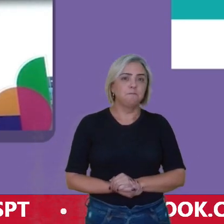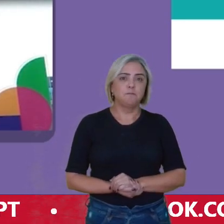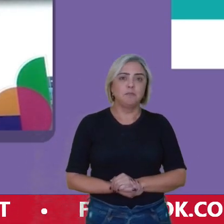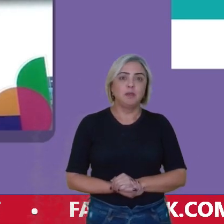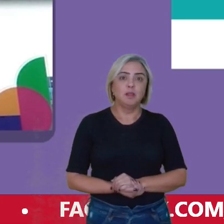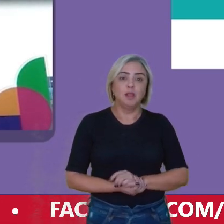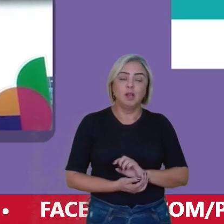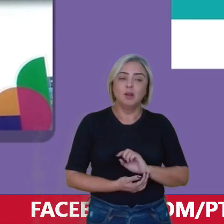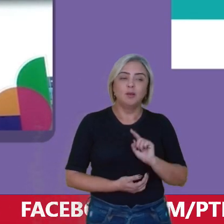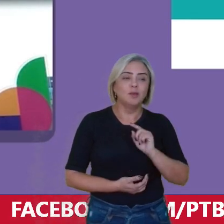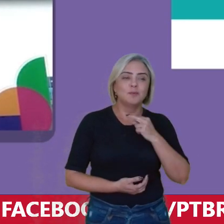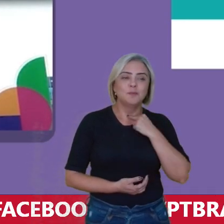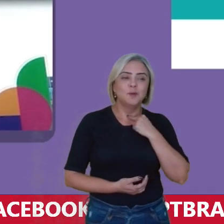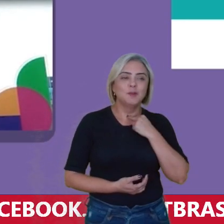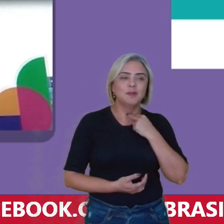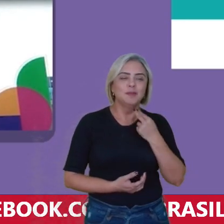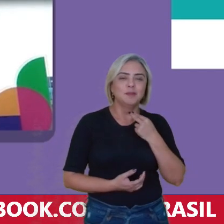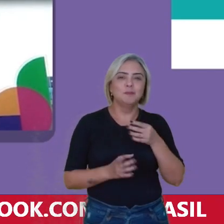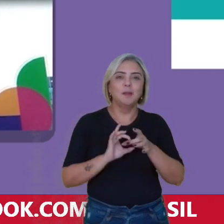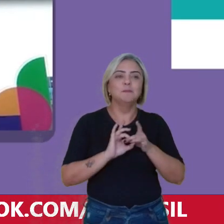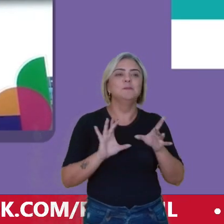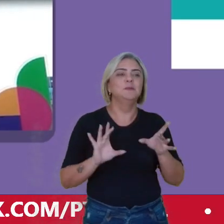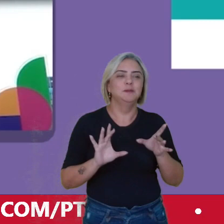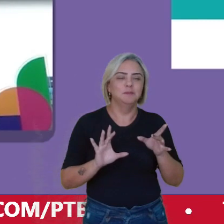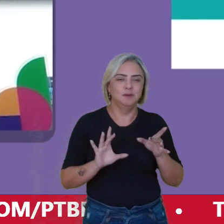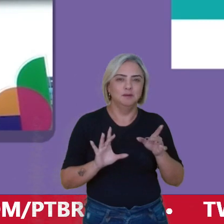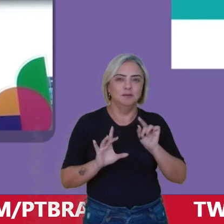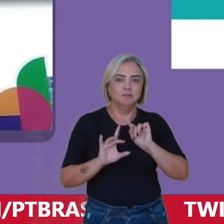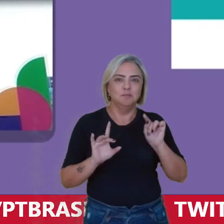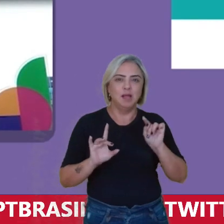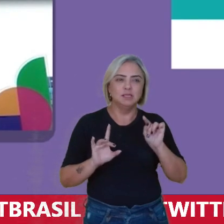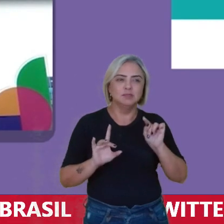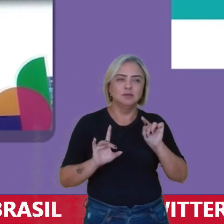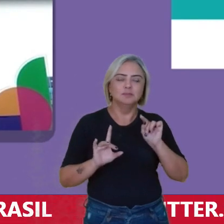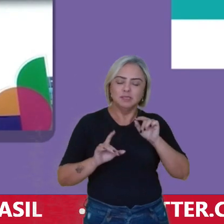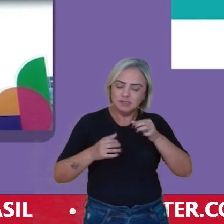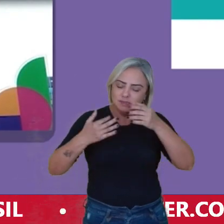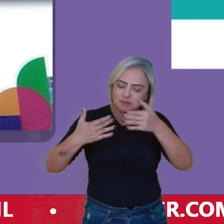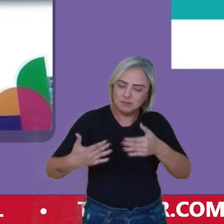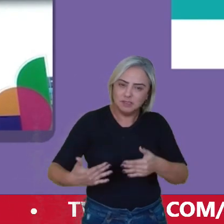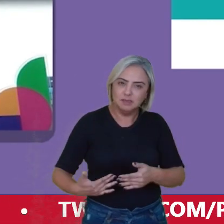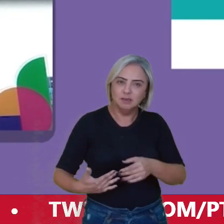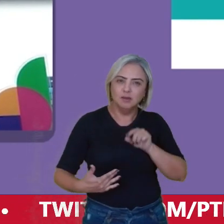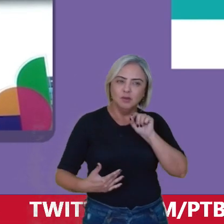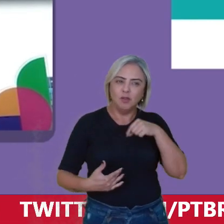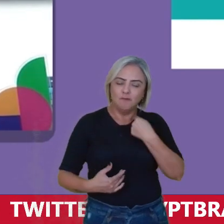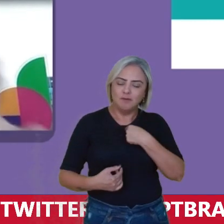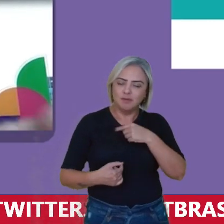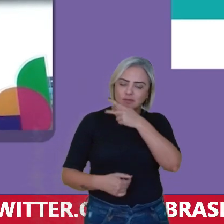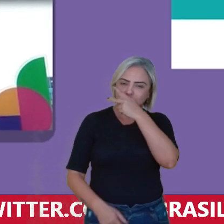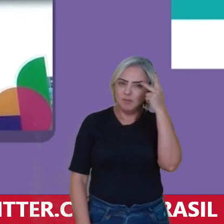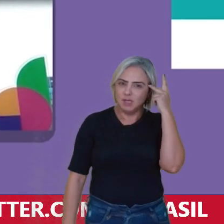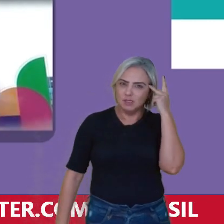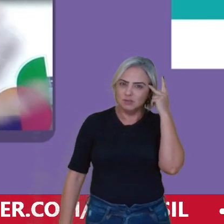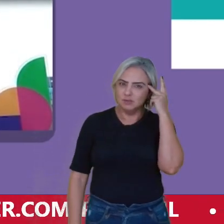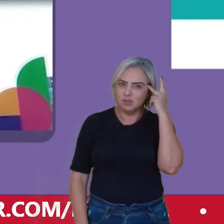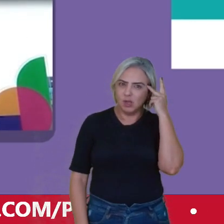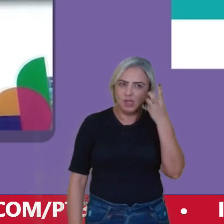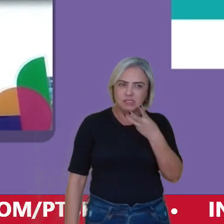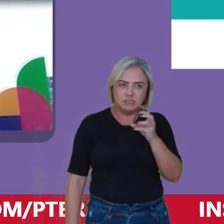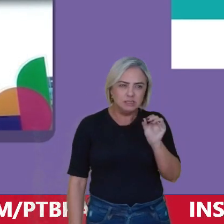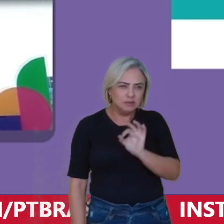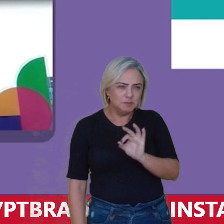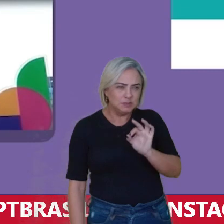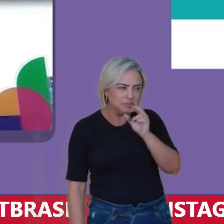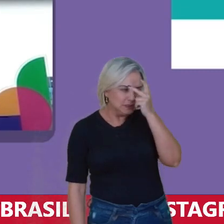Nós não podemos abrir mão dessas questões, mas toda vez que a gente explica sobre isso, o que faz com que as pessoas, esse 30%,